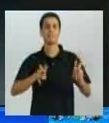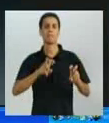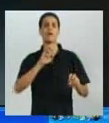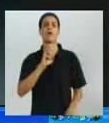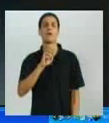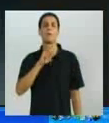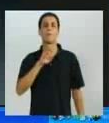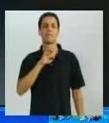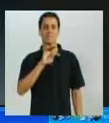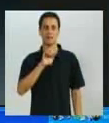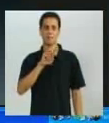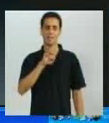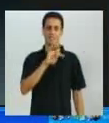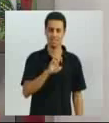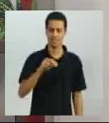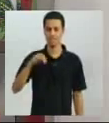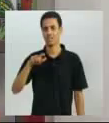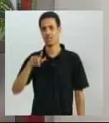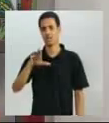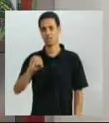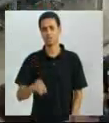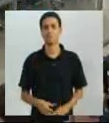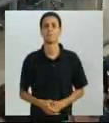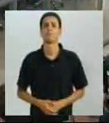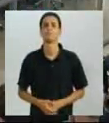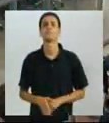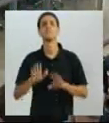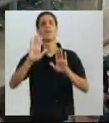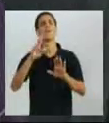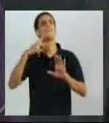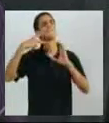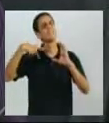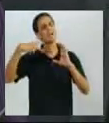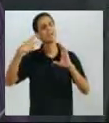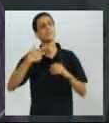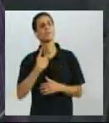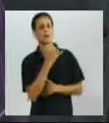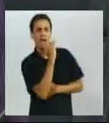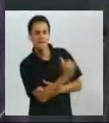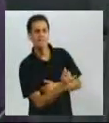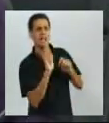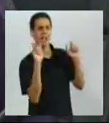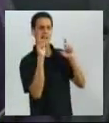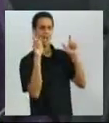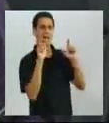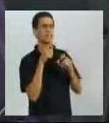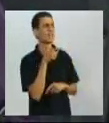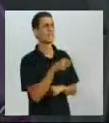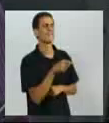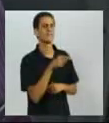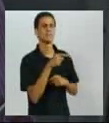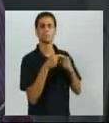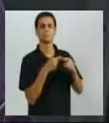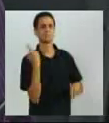de Oliveira. Vereador Vanderlei Paulo de Oliveira, quero lhe alertar que Vossa Excelência está descumprindo o